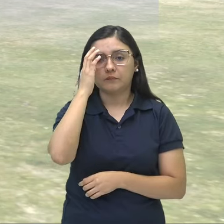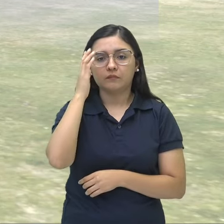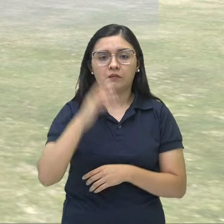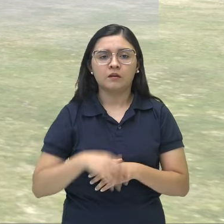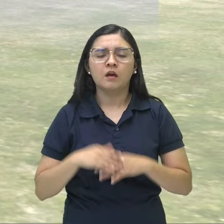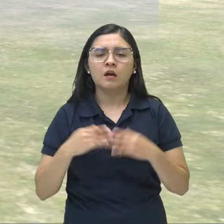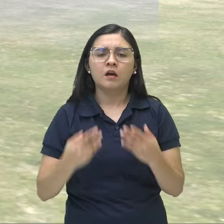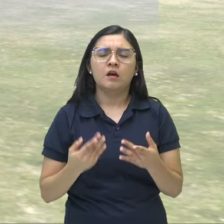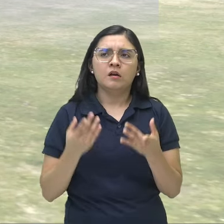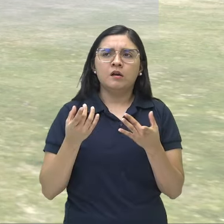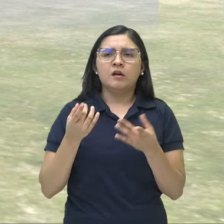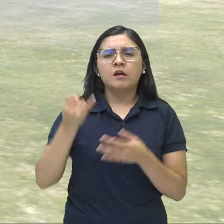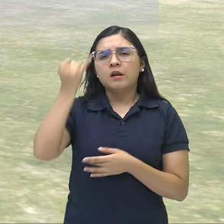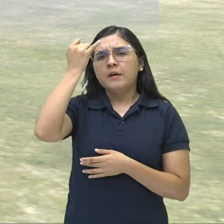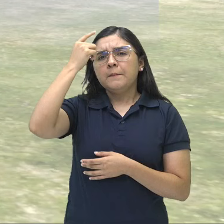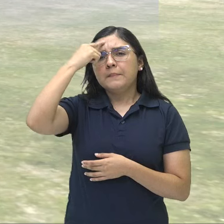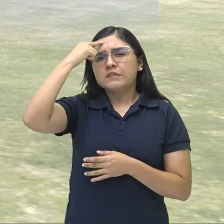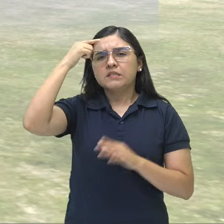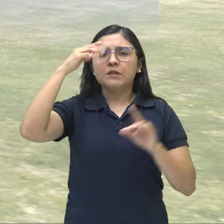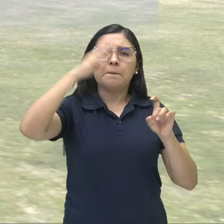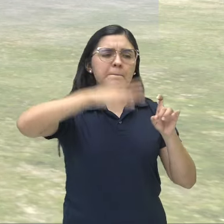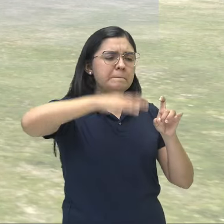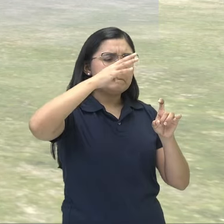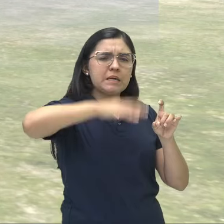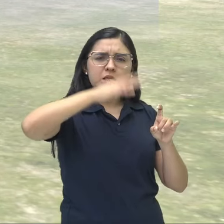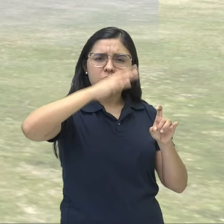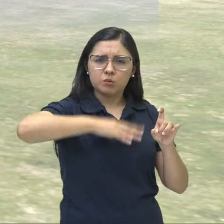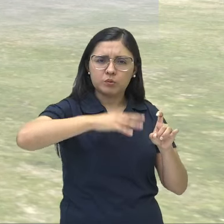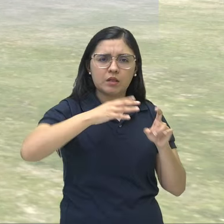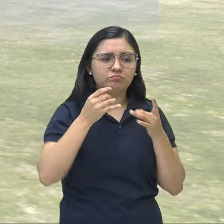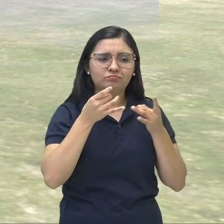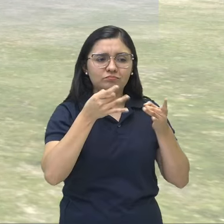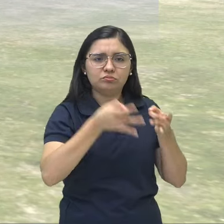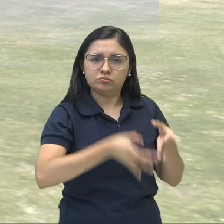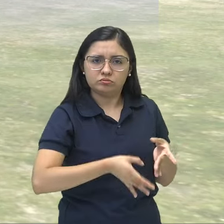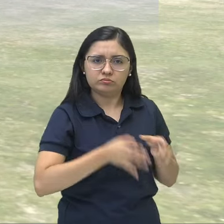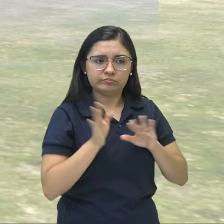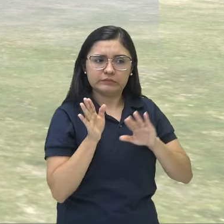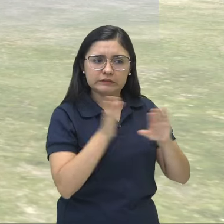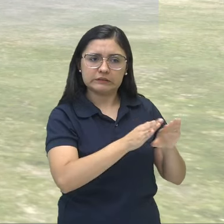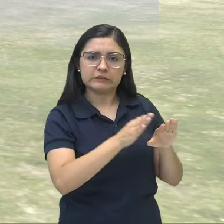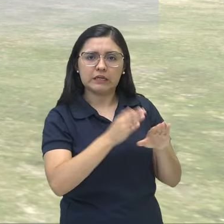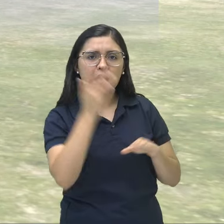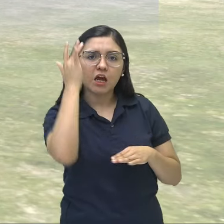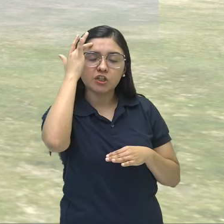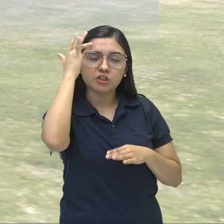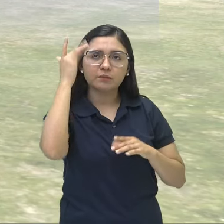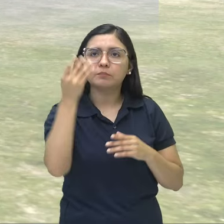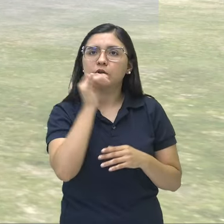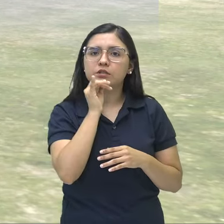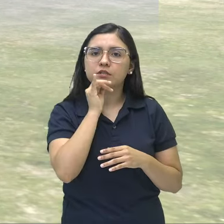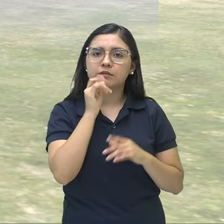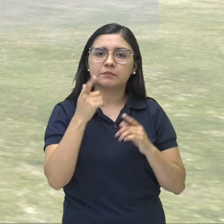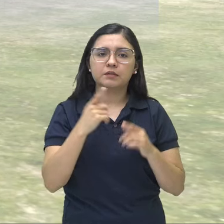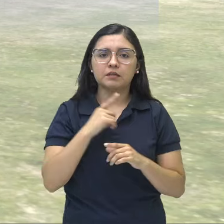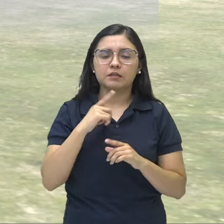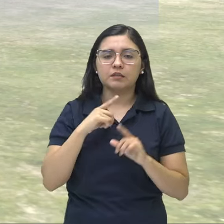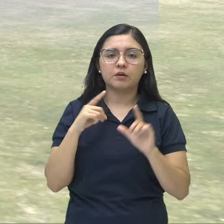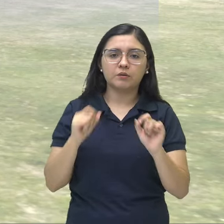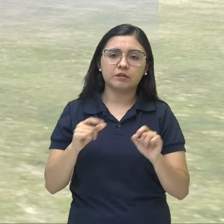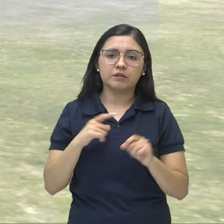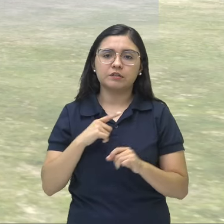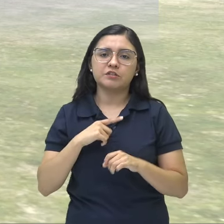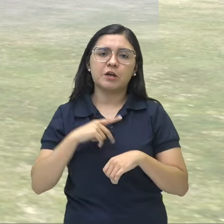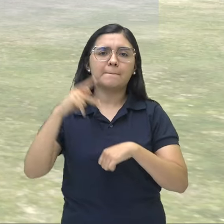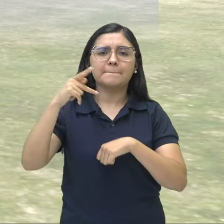aquele pensamento de mitos e dogmas, né? De achar que existia, por exemplo, os alquimistas, que existia